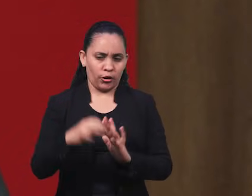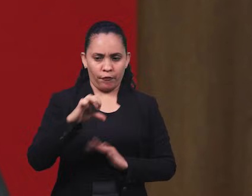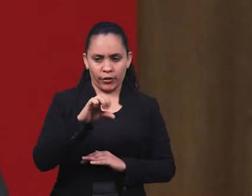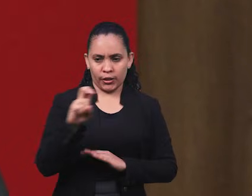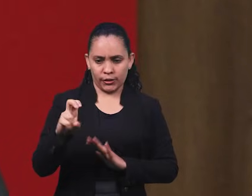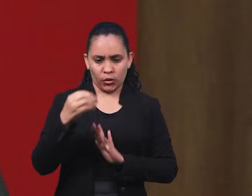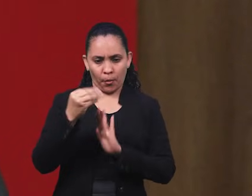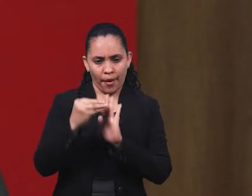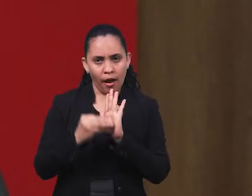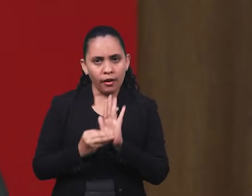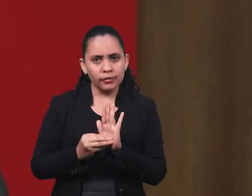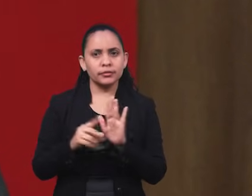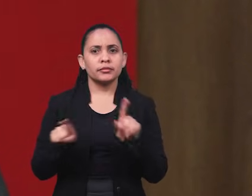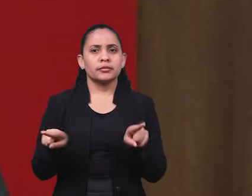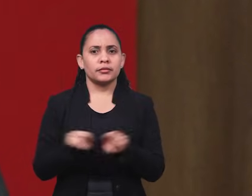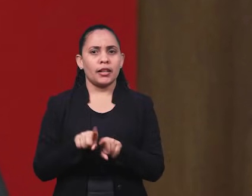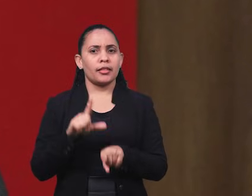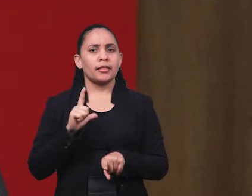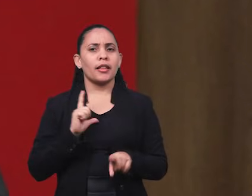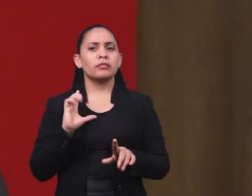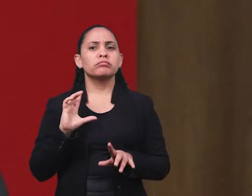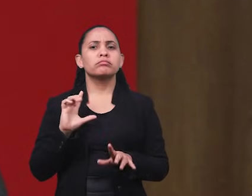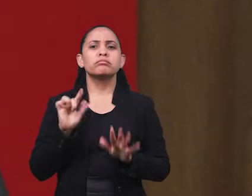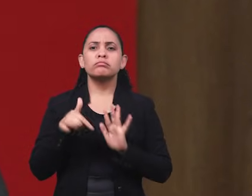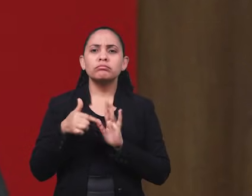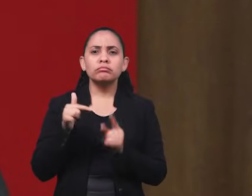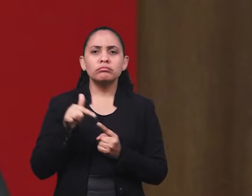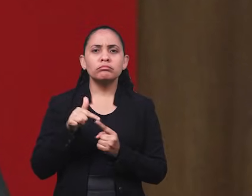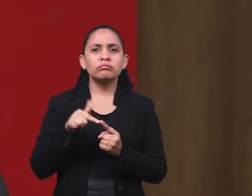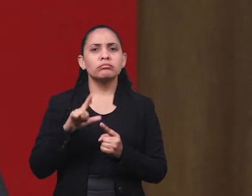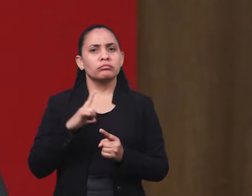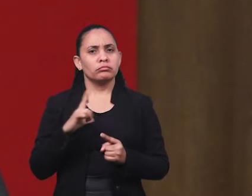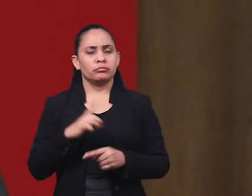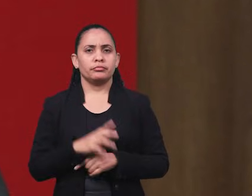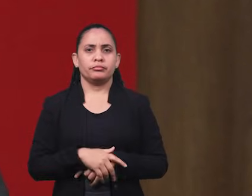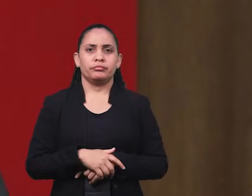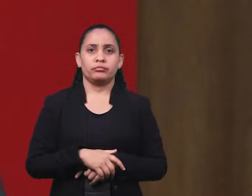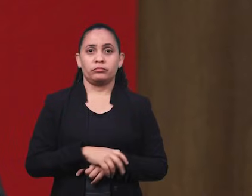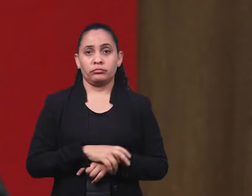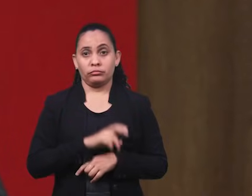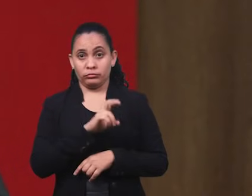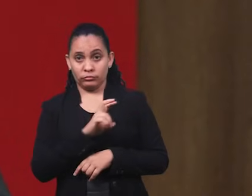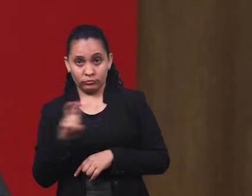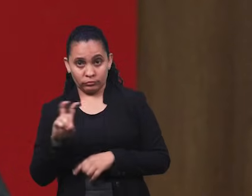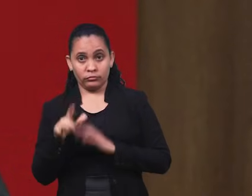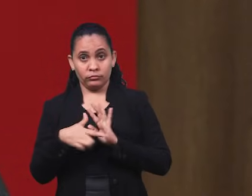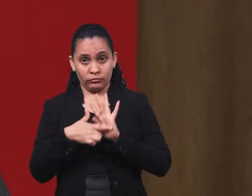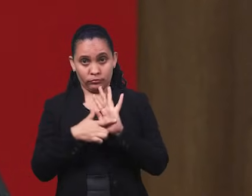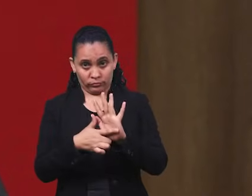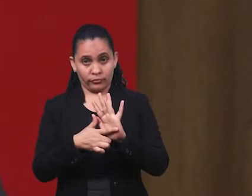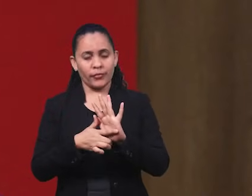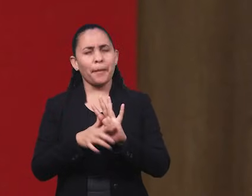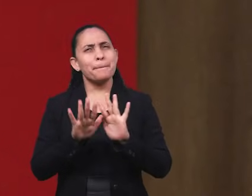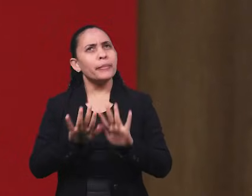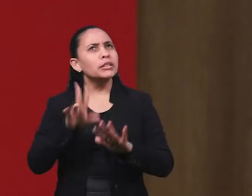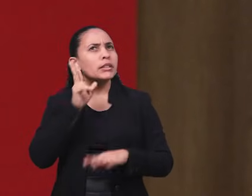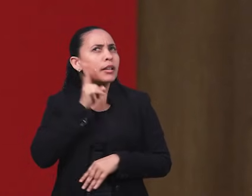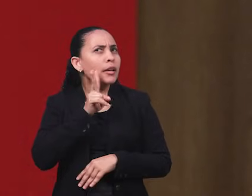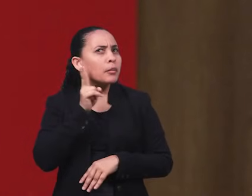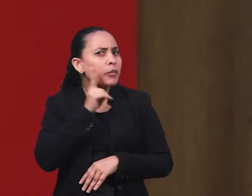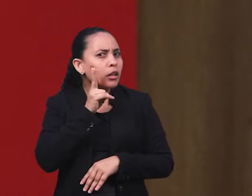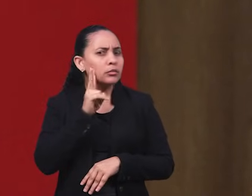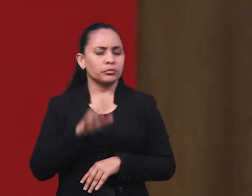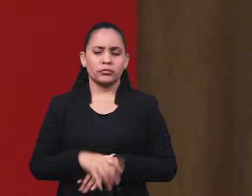95 teses. As 95 teses têm um centro que são as 5 solas, não é? E lembrando que